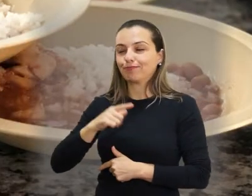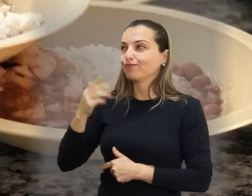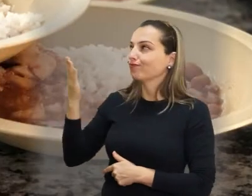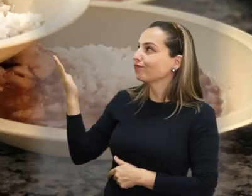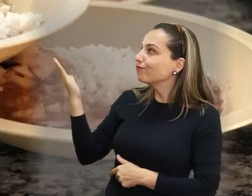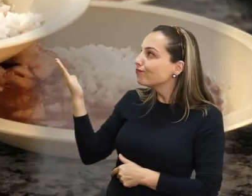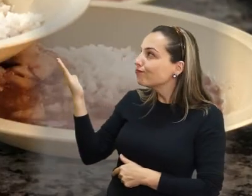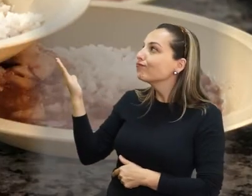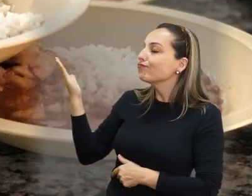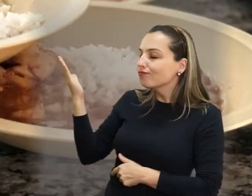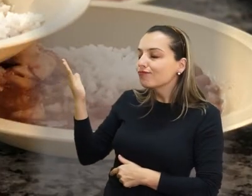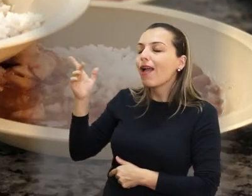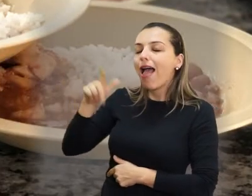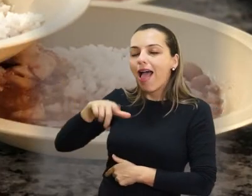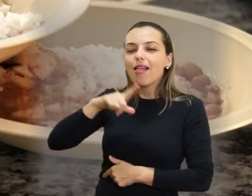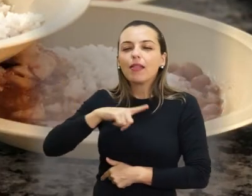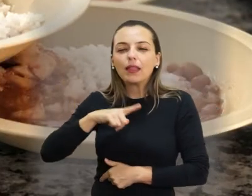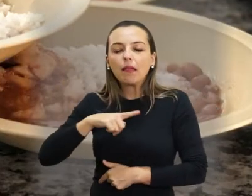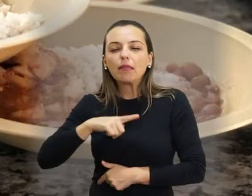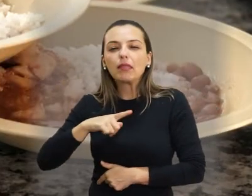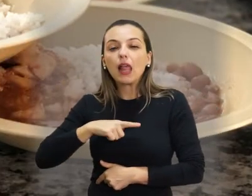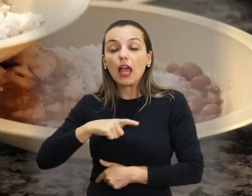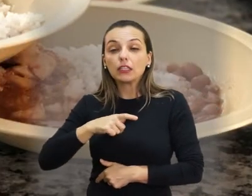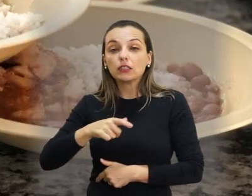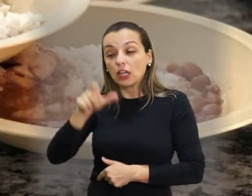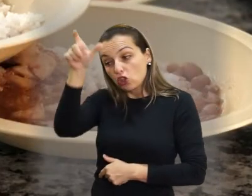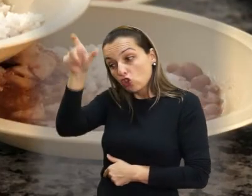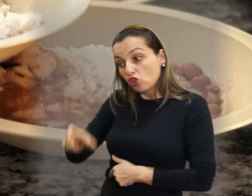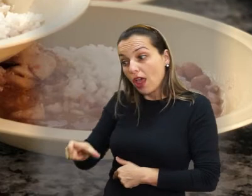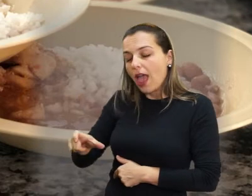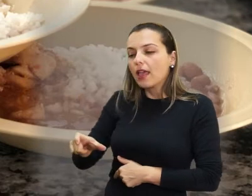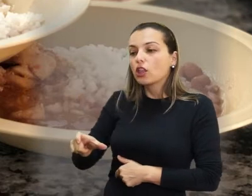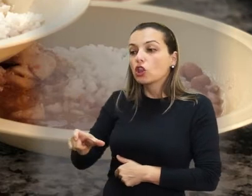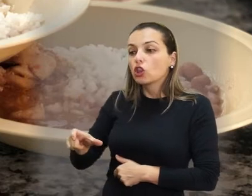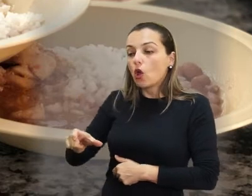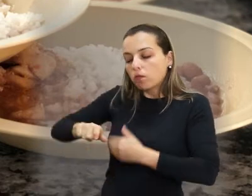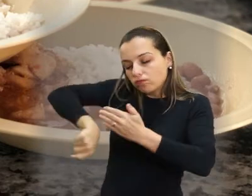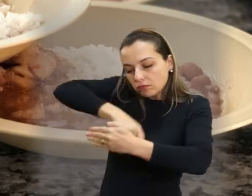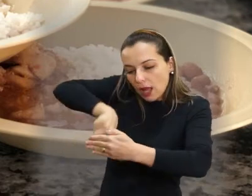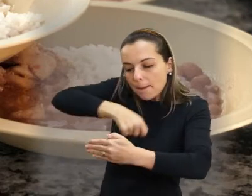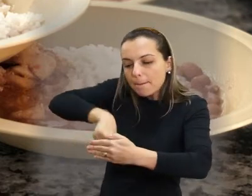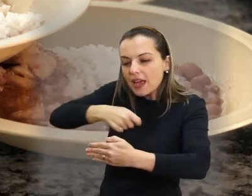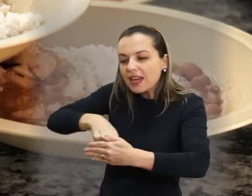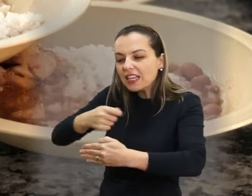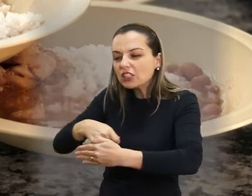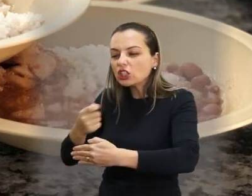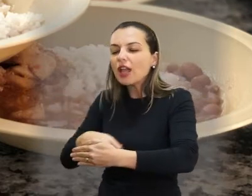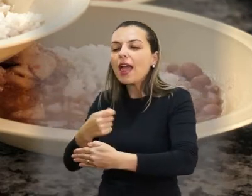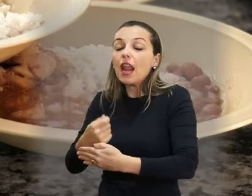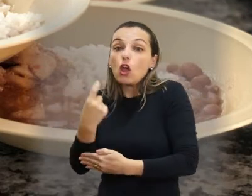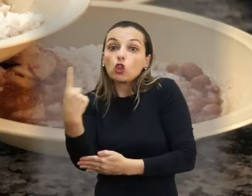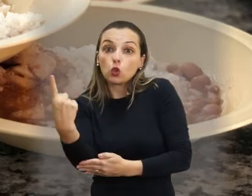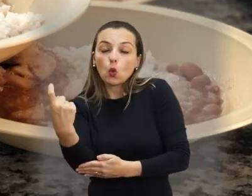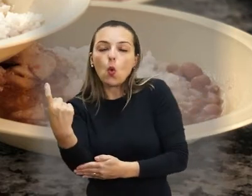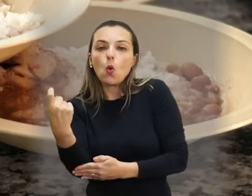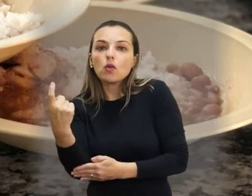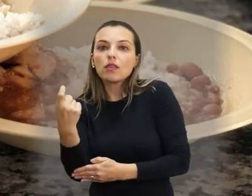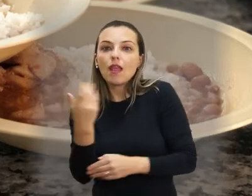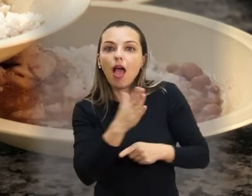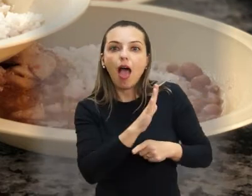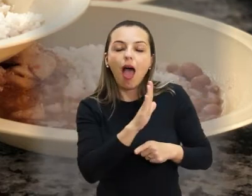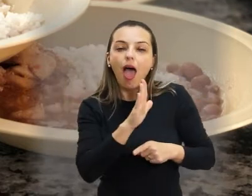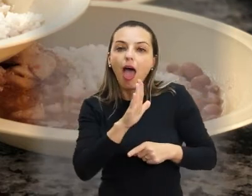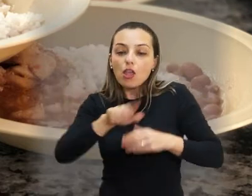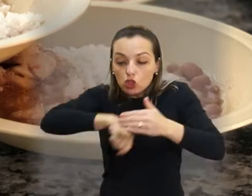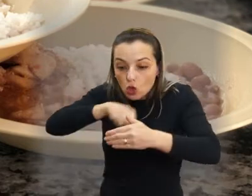de merendeira, que uma merendeira atendia 84 crianças. Era meio que impossível, e a gente foi lá, mostramos os problemas que estava,